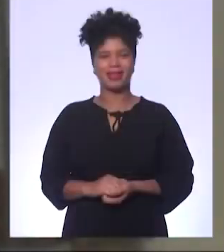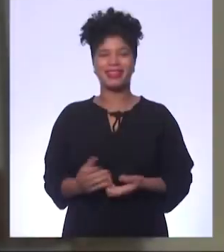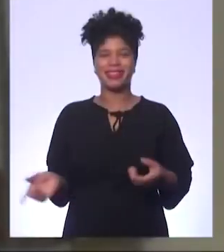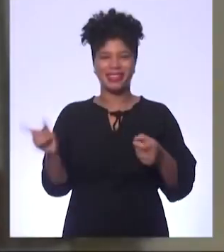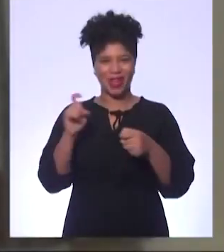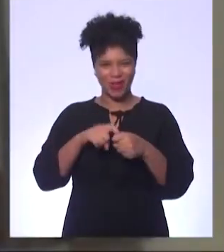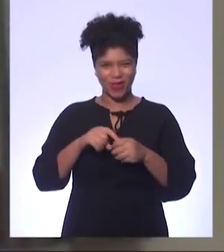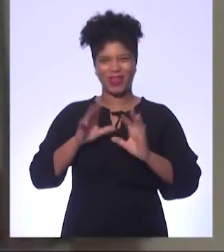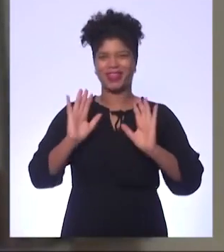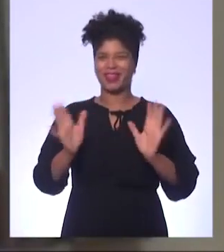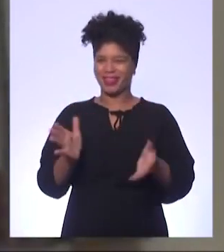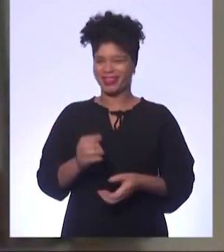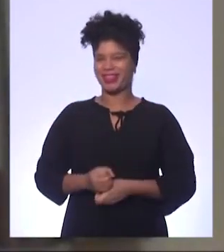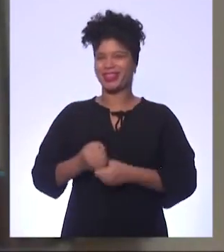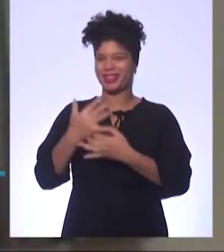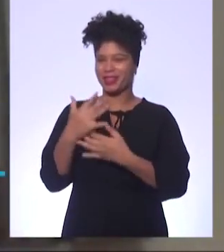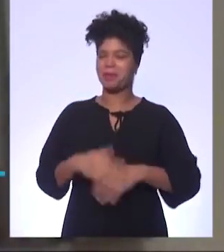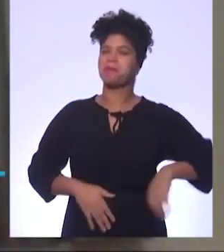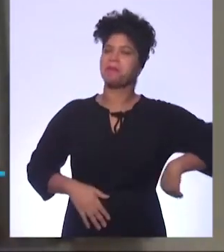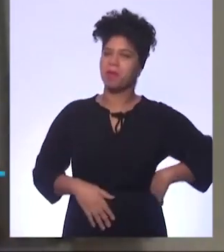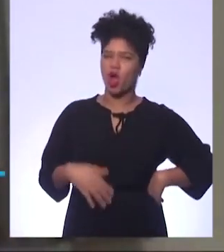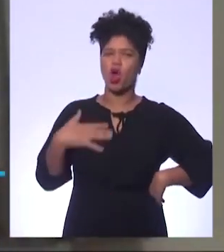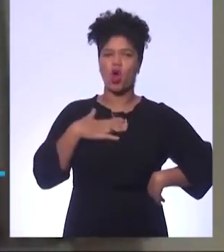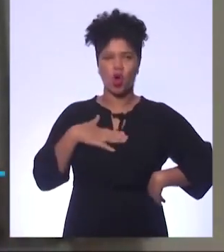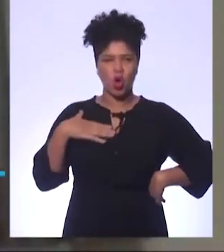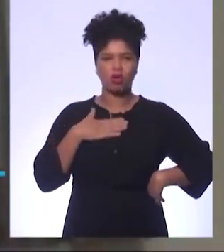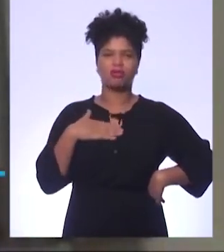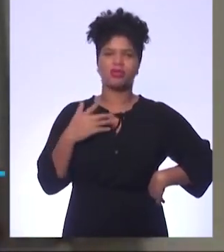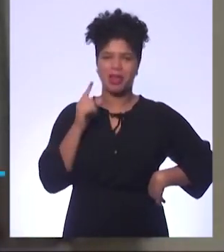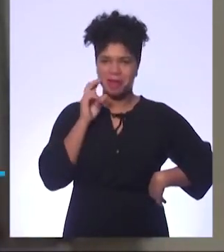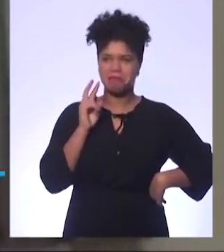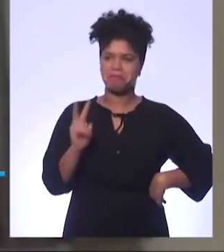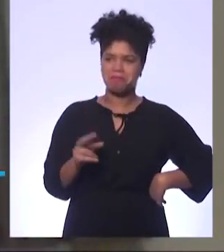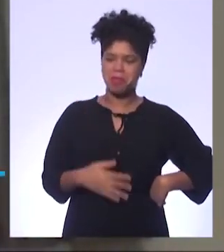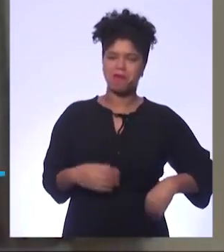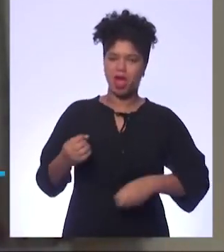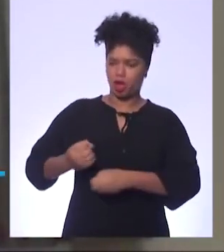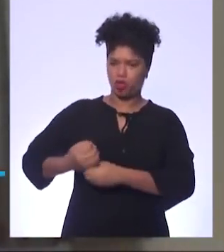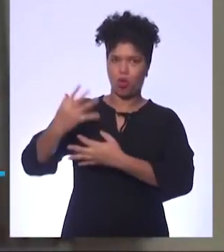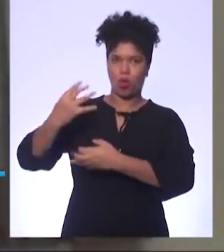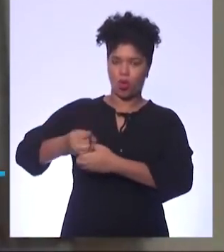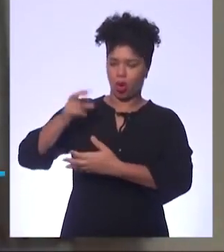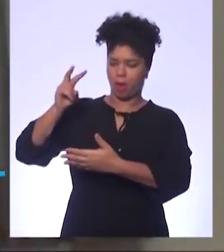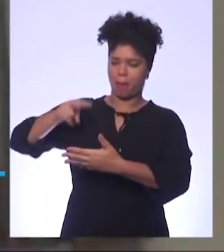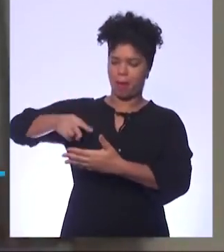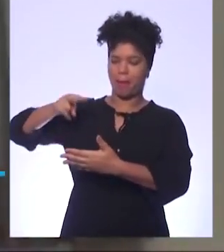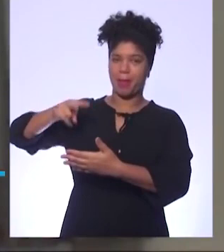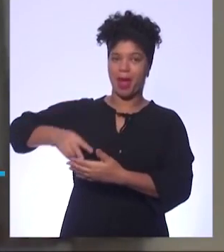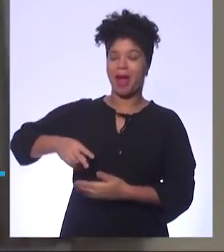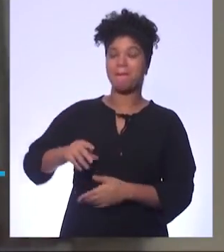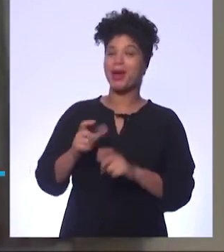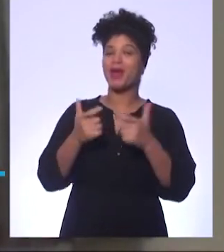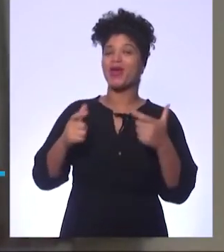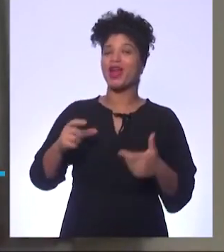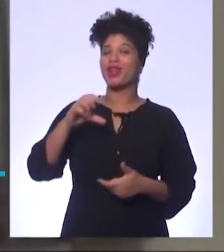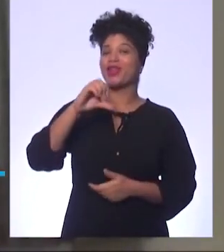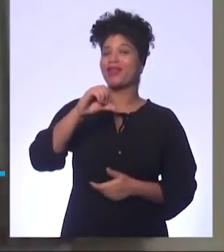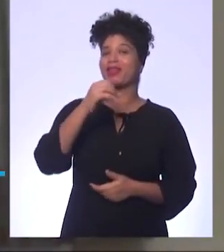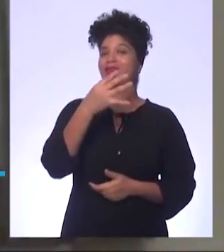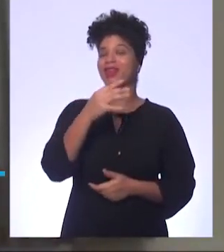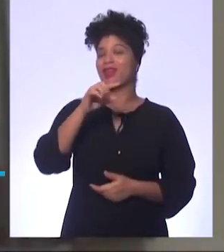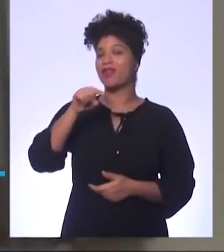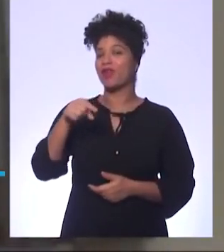Voltamos do chat. Professora Roberta, gostei de ver. A grande maioria dos alunos colocou que dá